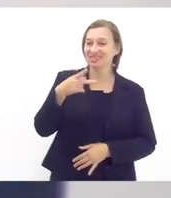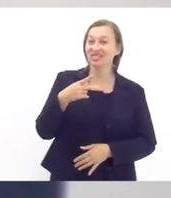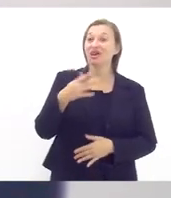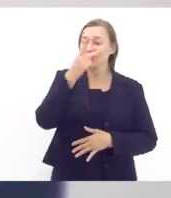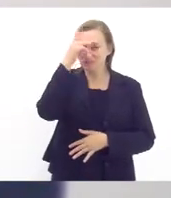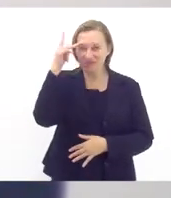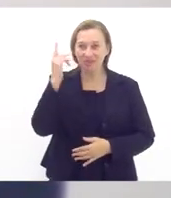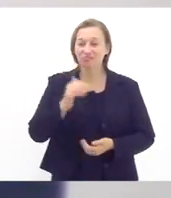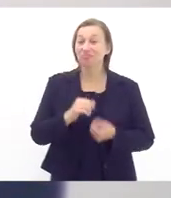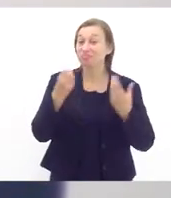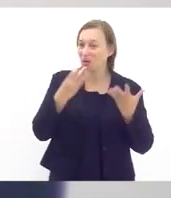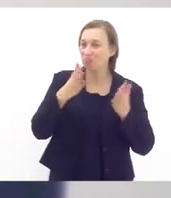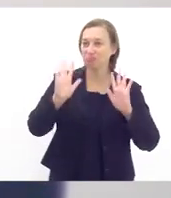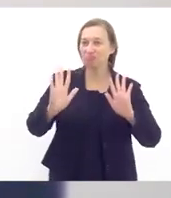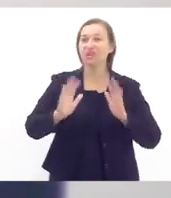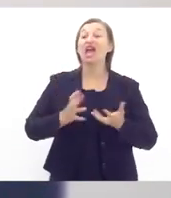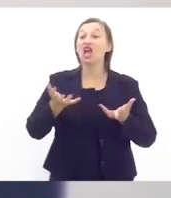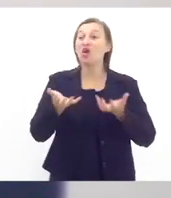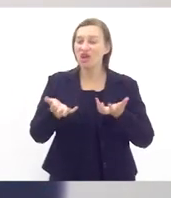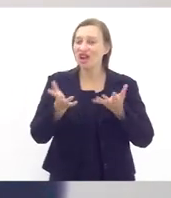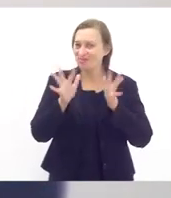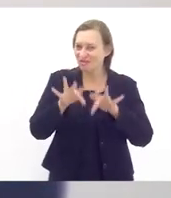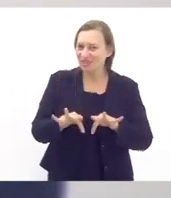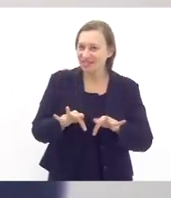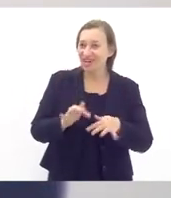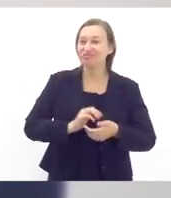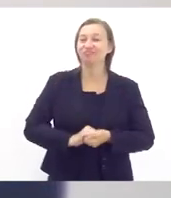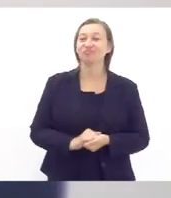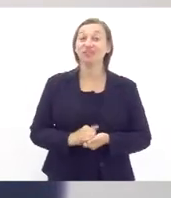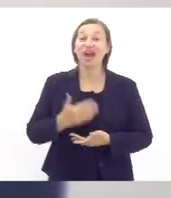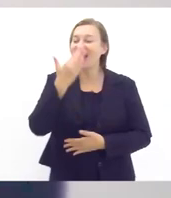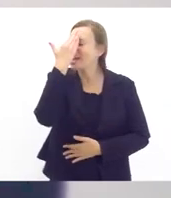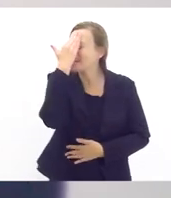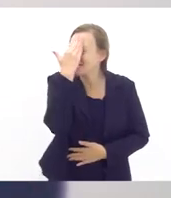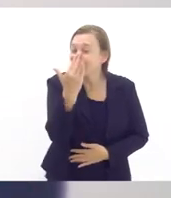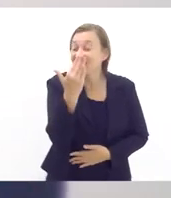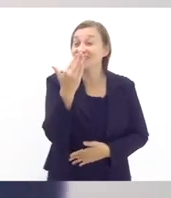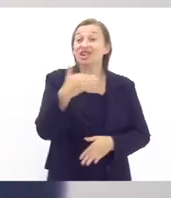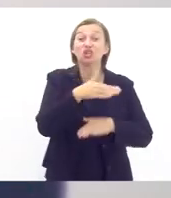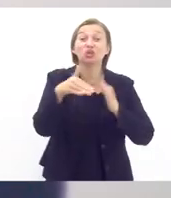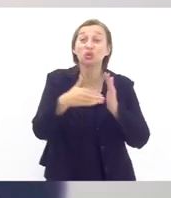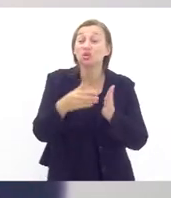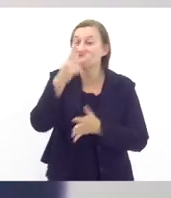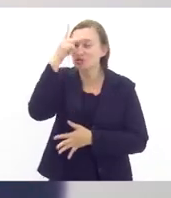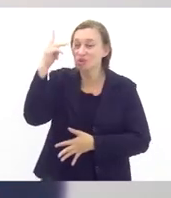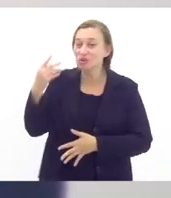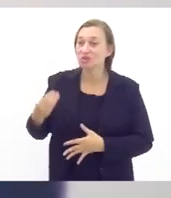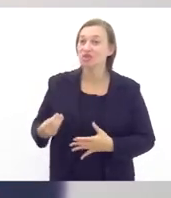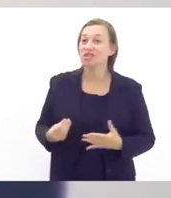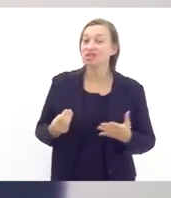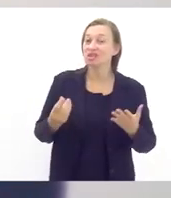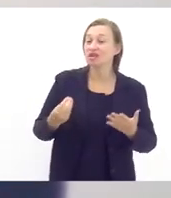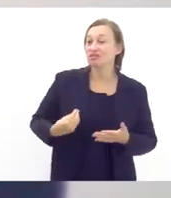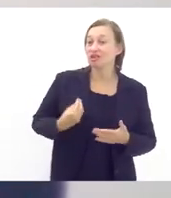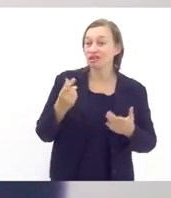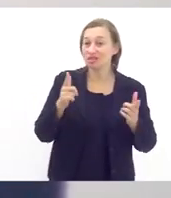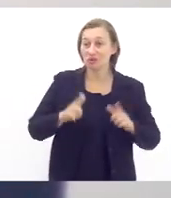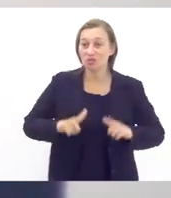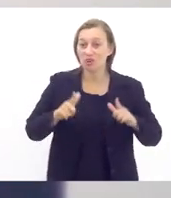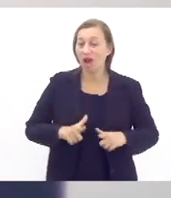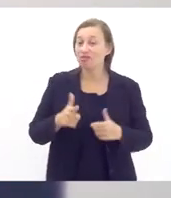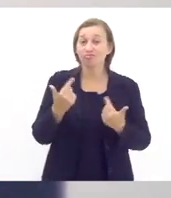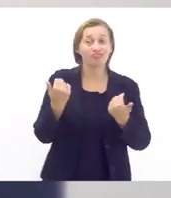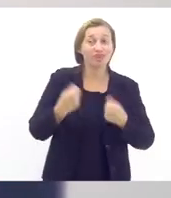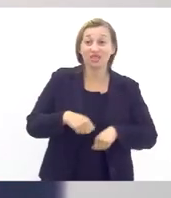pessoal bom eu quero para finalizar agradecer todas as pessoas que passaram por aqui eu não preciso dizer